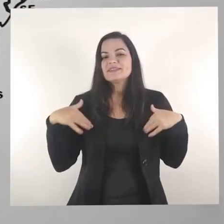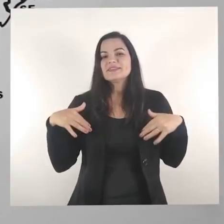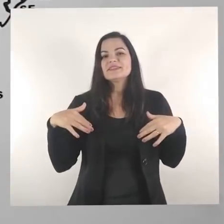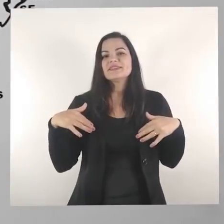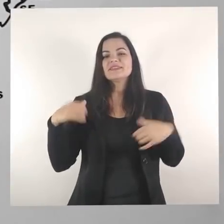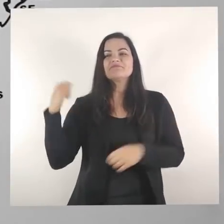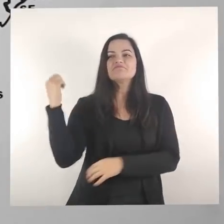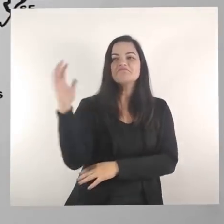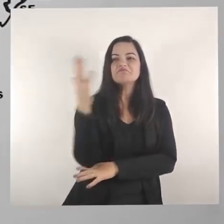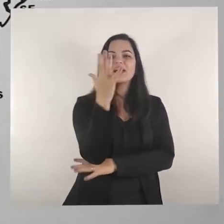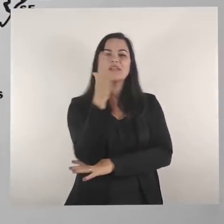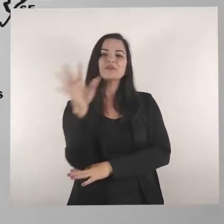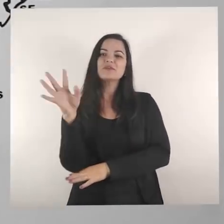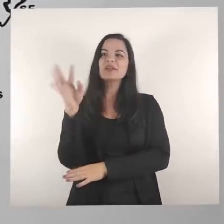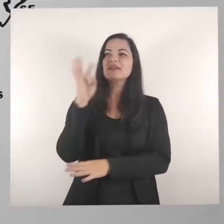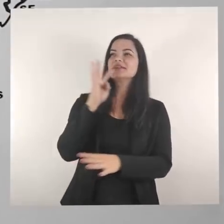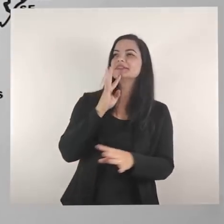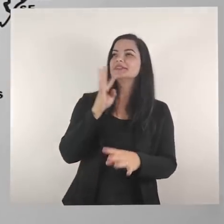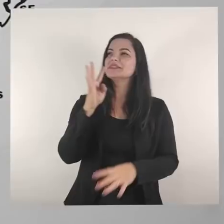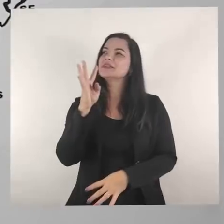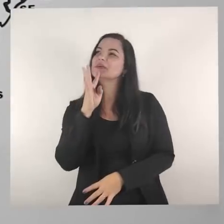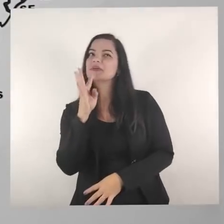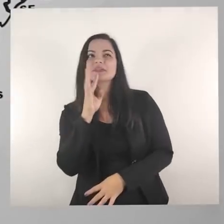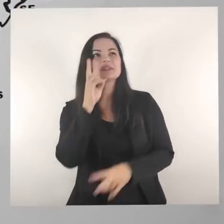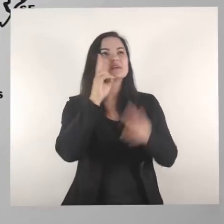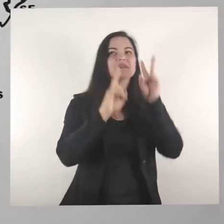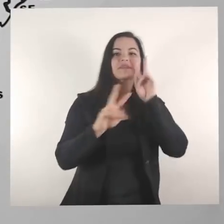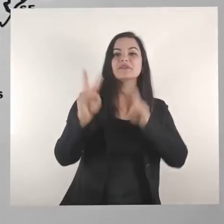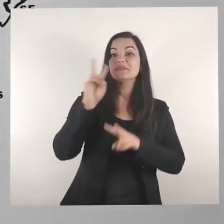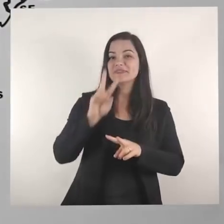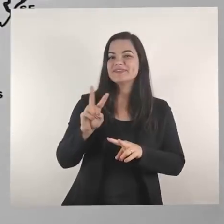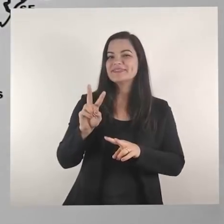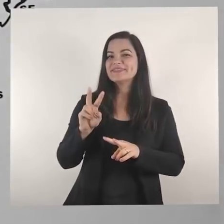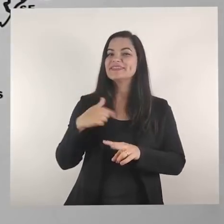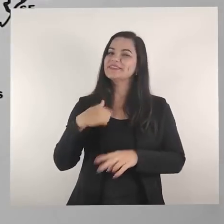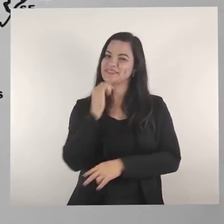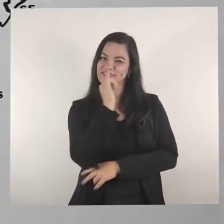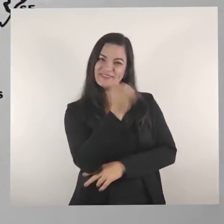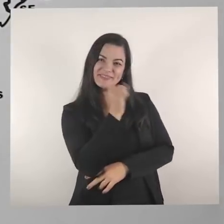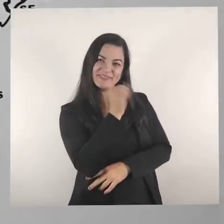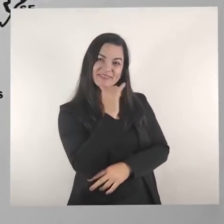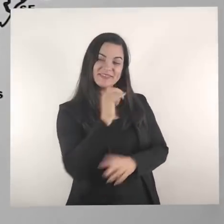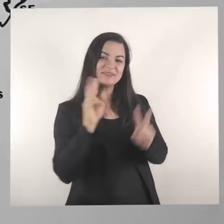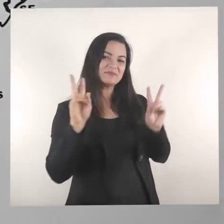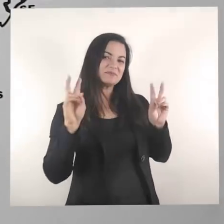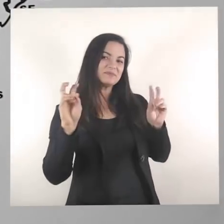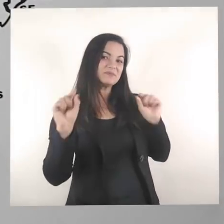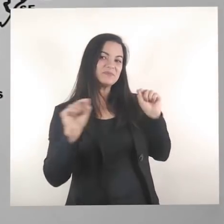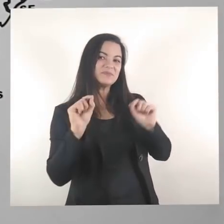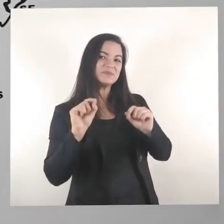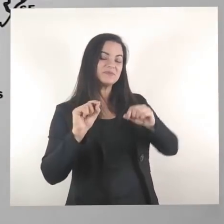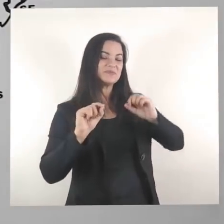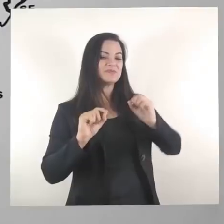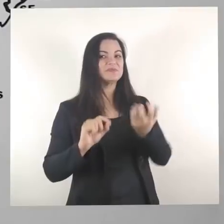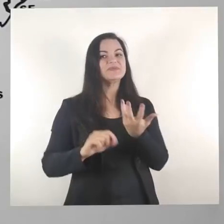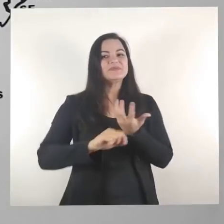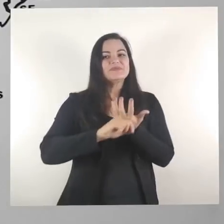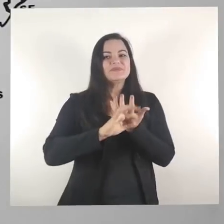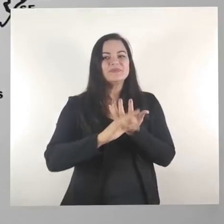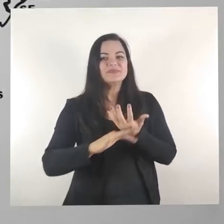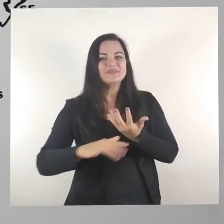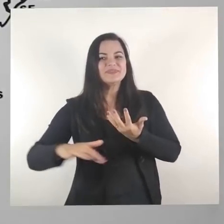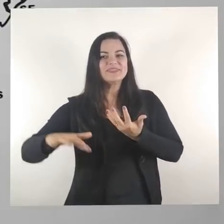pelos aspectos naturais da região Centro-Oeste. Aí eu vou te contar sobre o Pantanal.